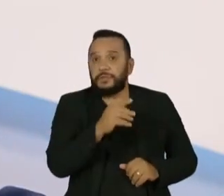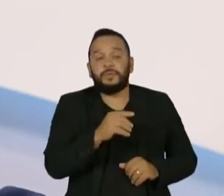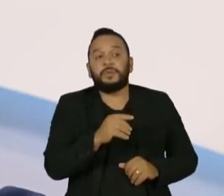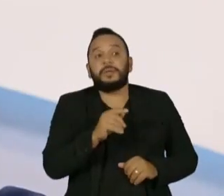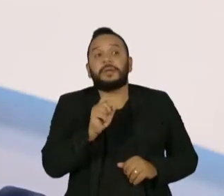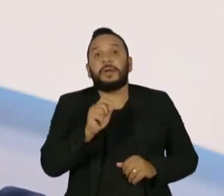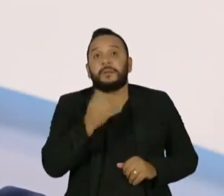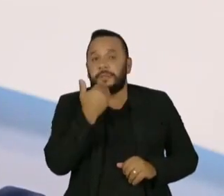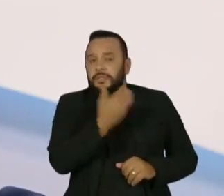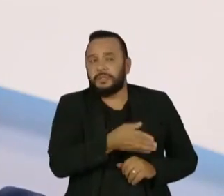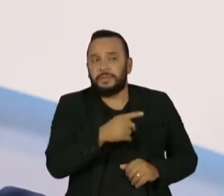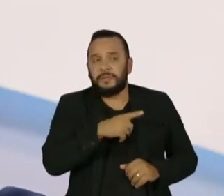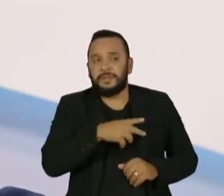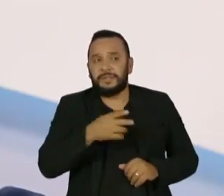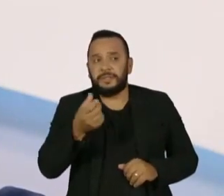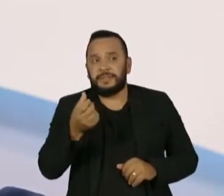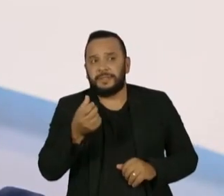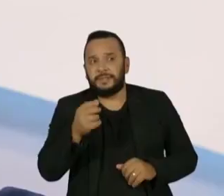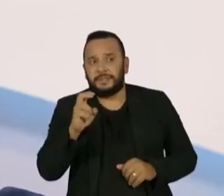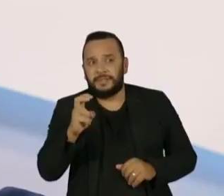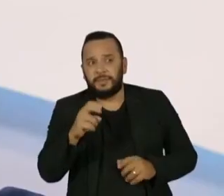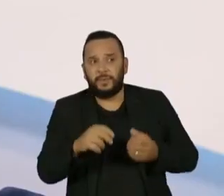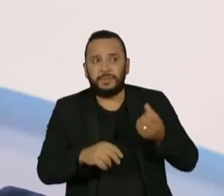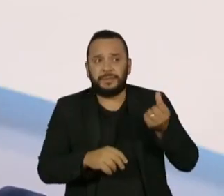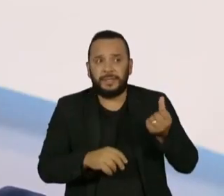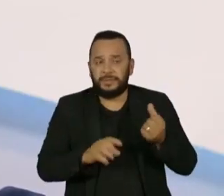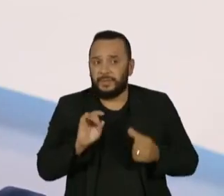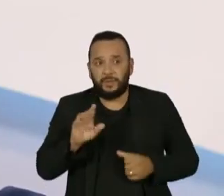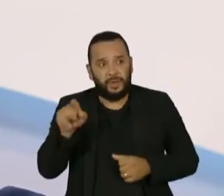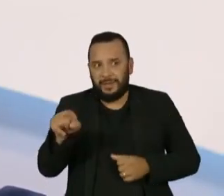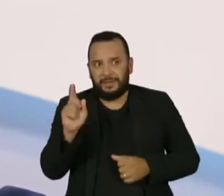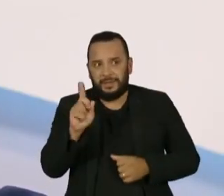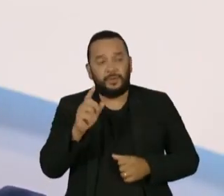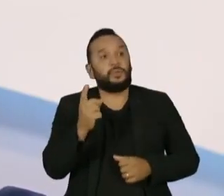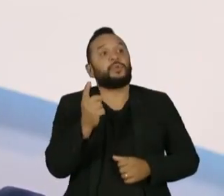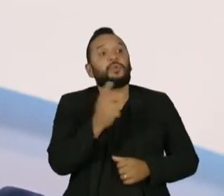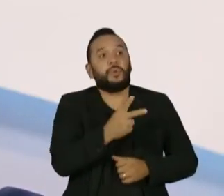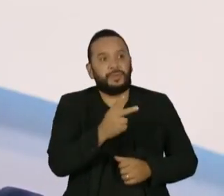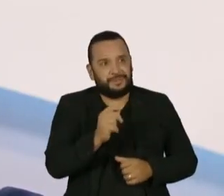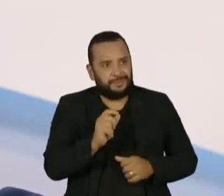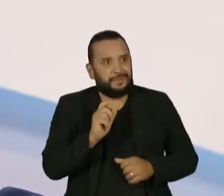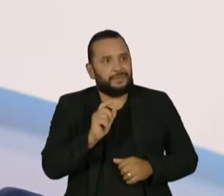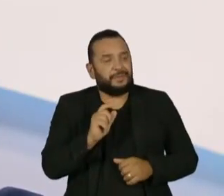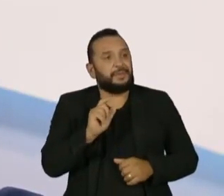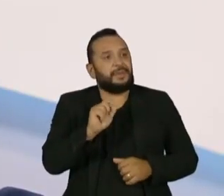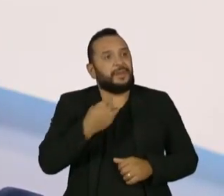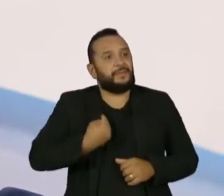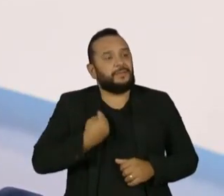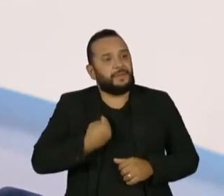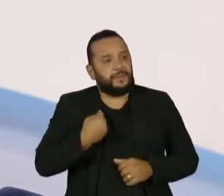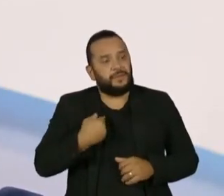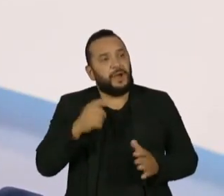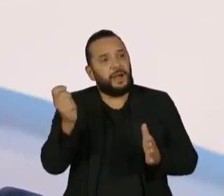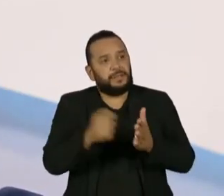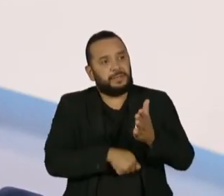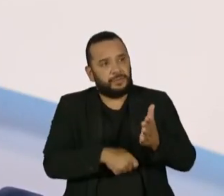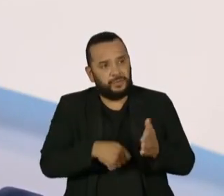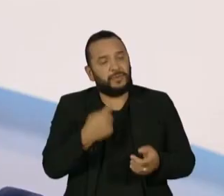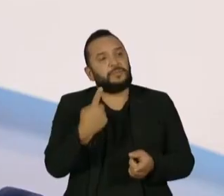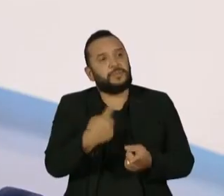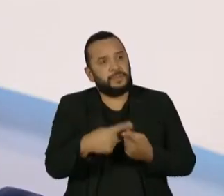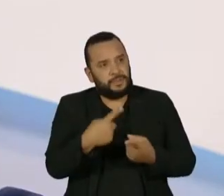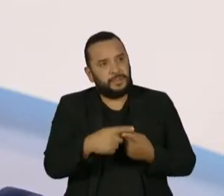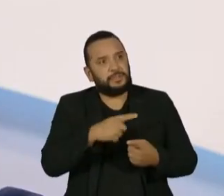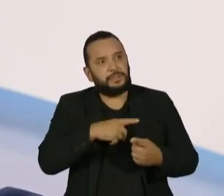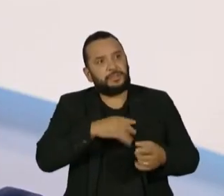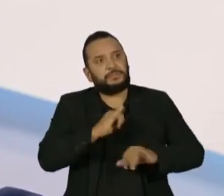foram 5 ou 6 integrantes da SECAI, não foi apenas ele, são 12. Então quem estava presente assinou os requerimentos porque estavam sendo